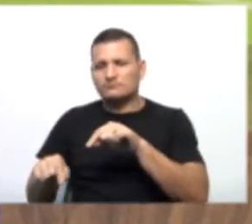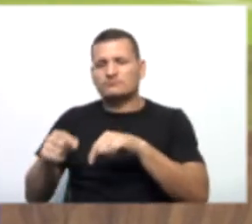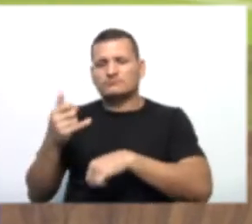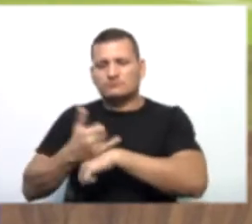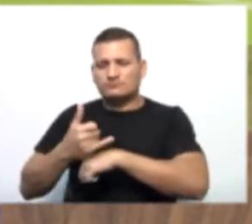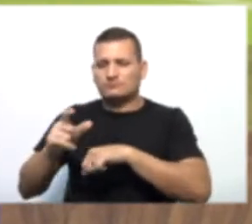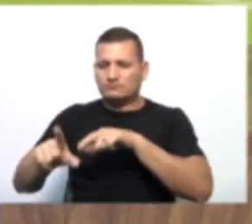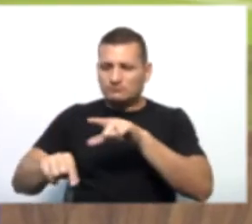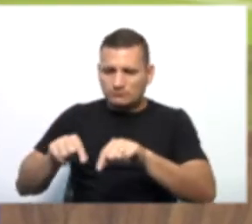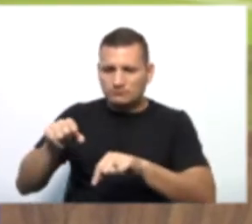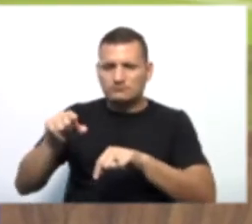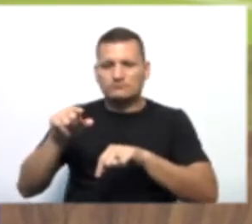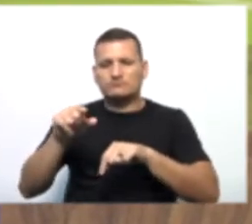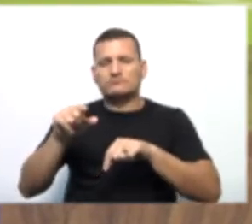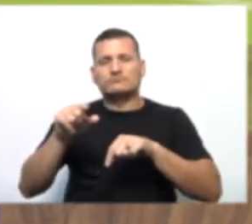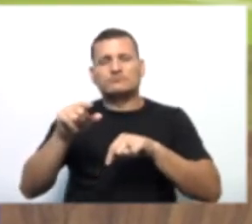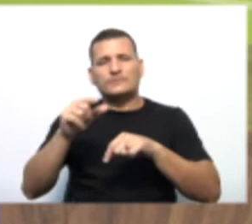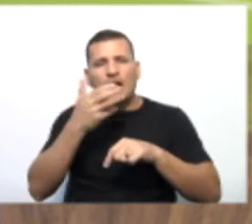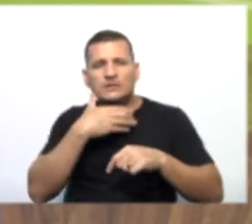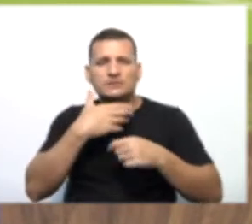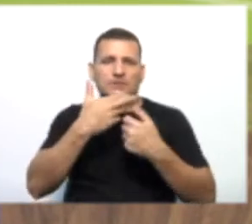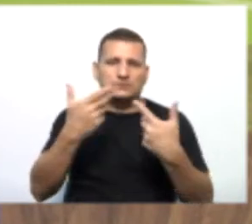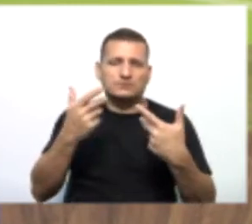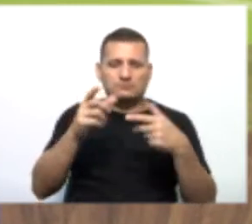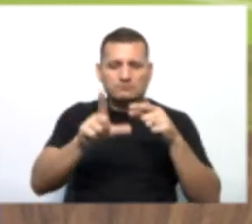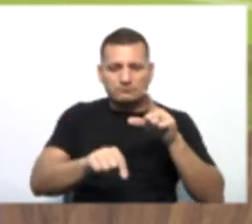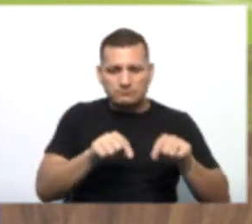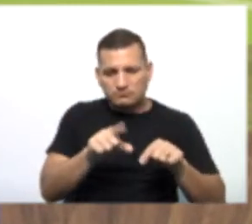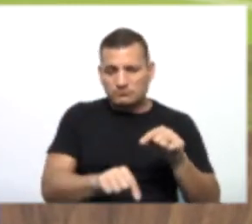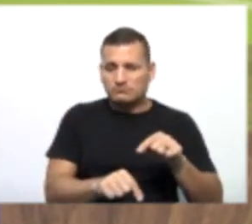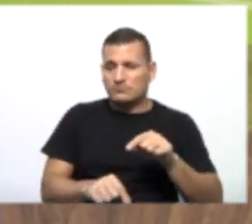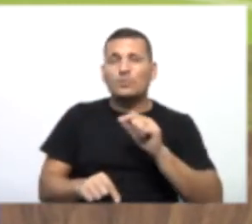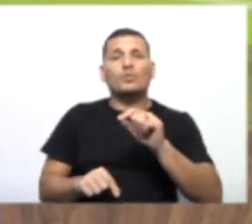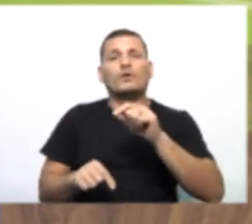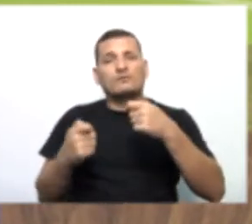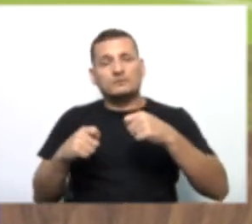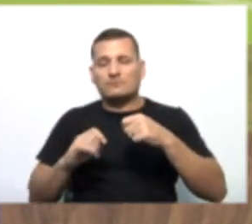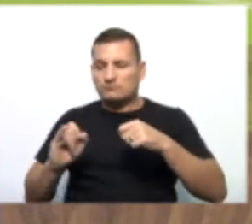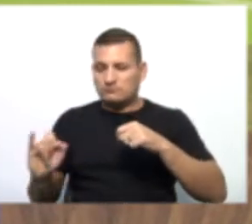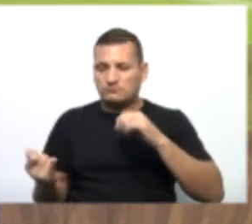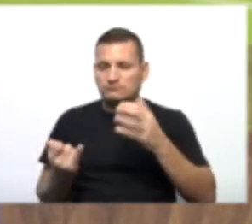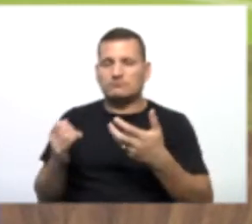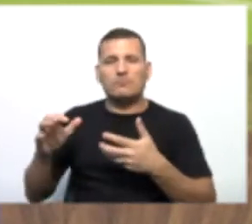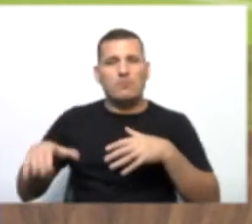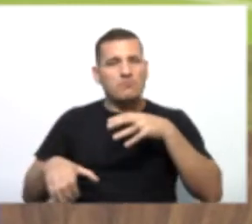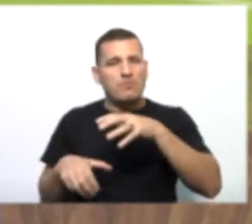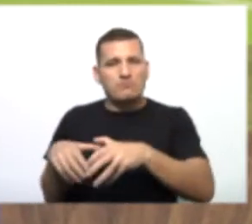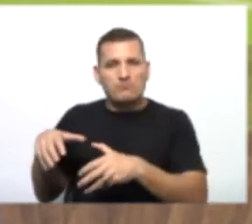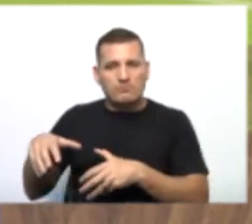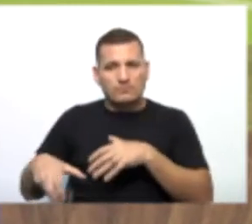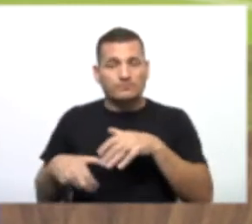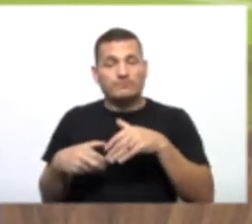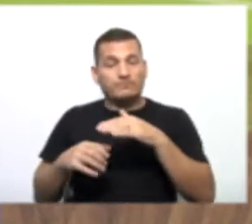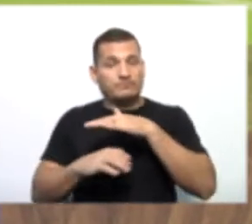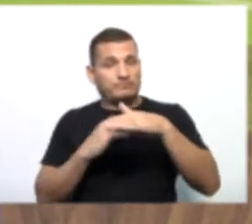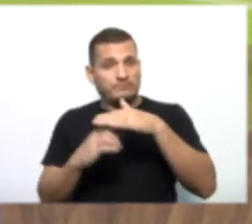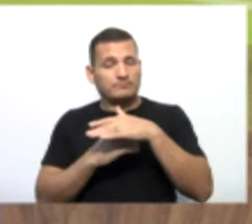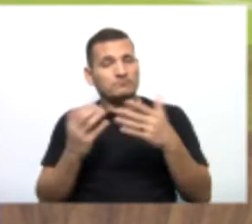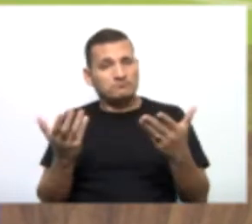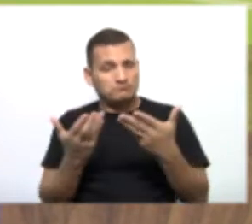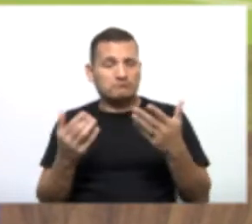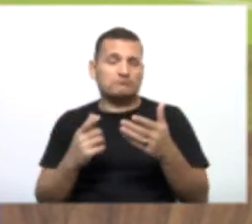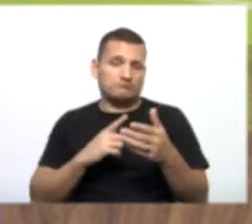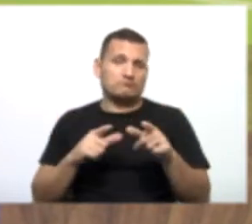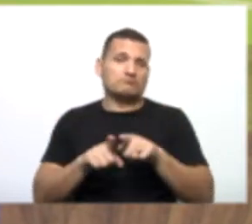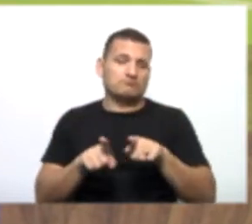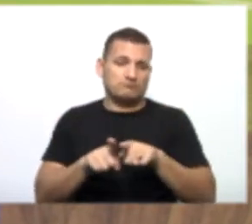que é orgânico, não é verdade? E aproveito aquilo que é necessário. As empresas também, as grandes empresas hoje em dia, elas também estão atuando dessa